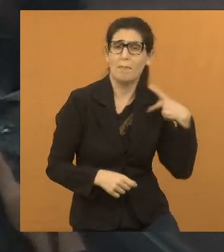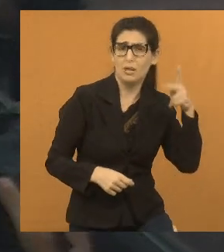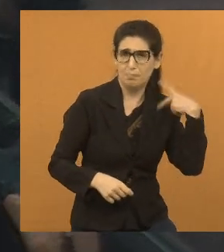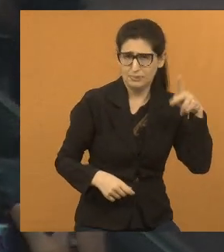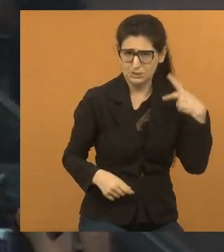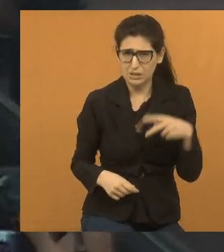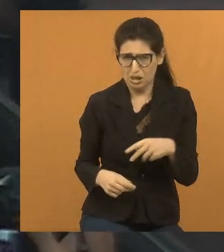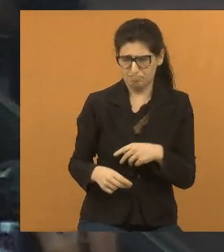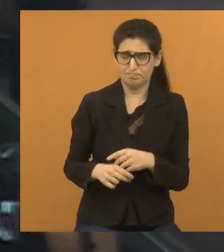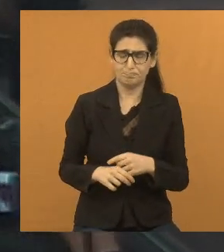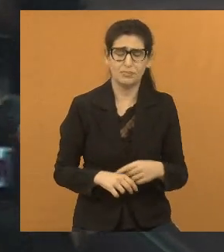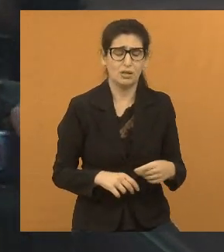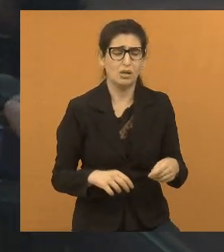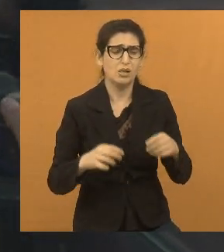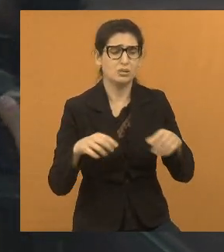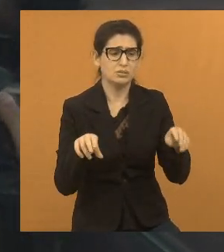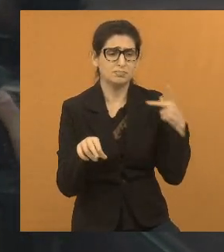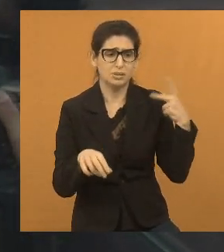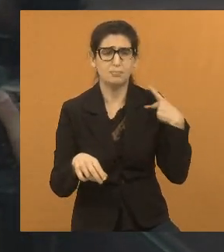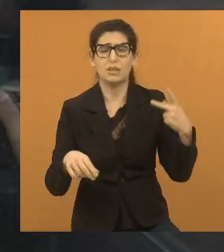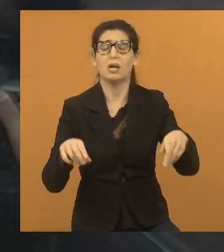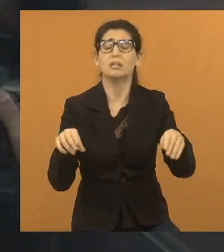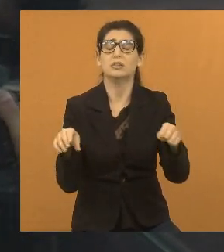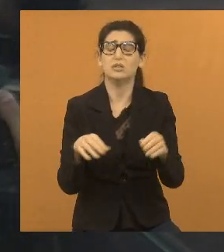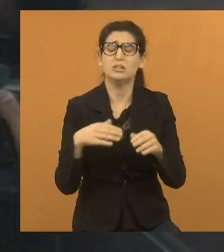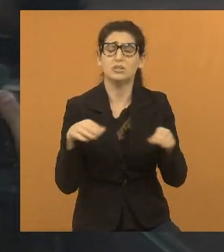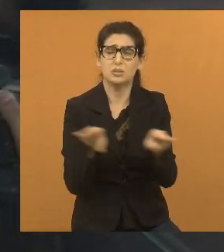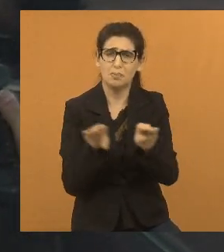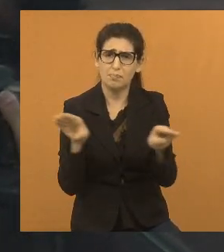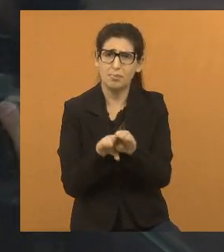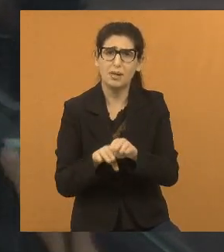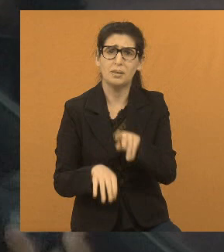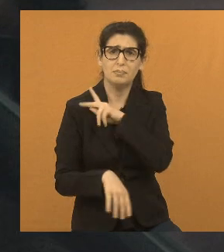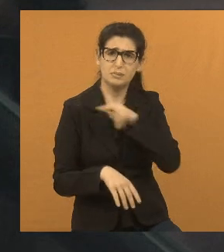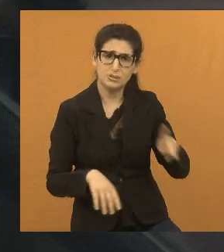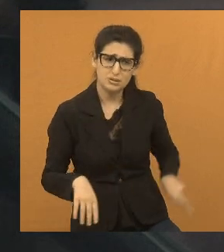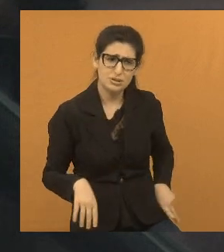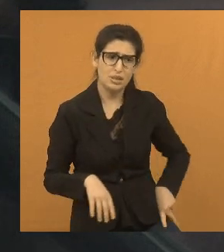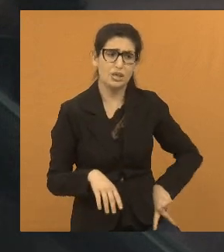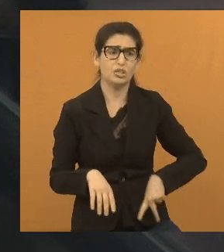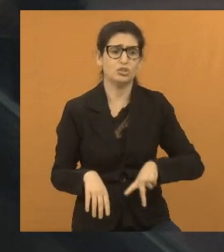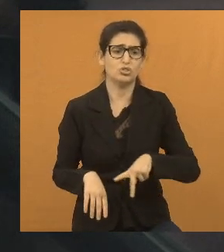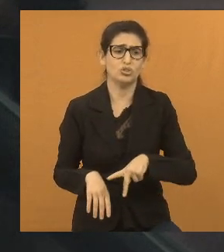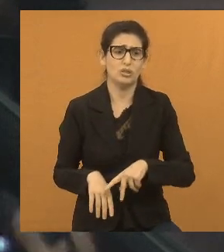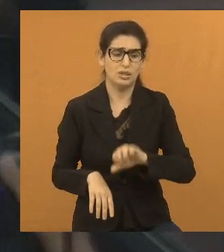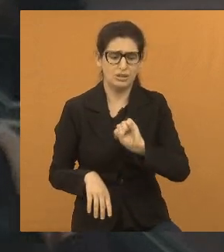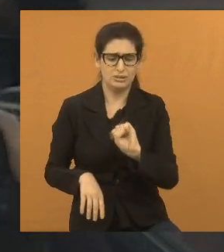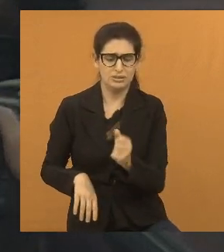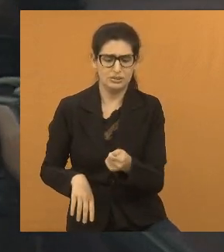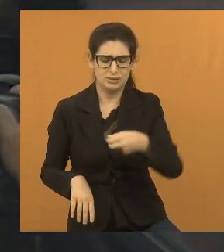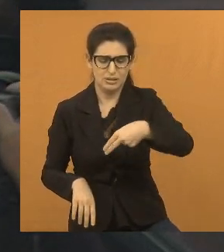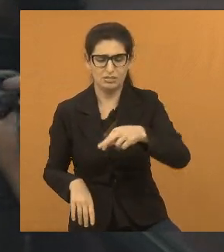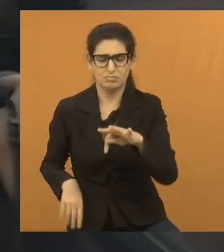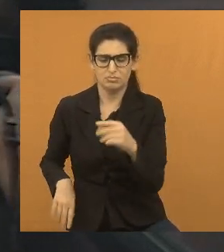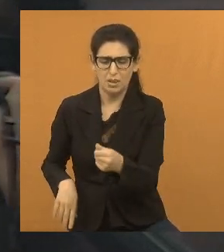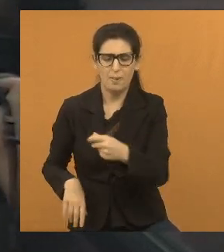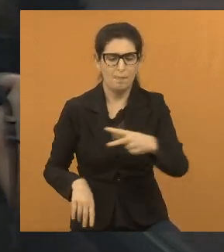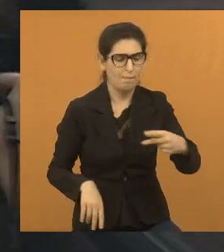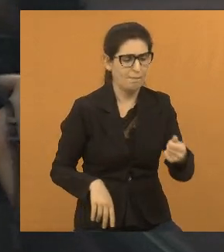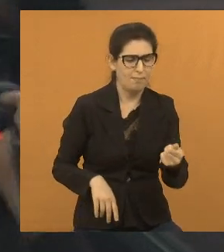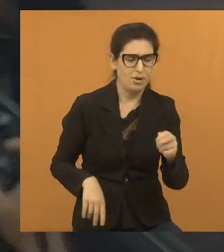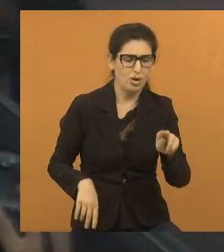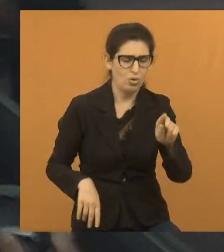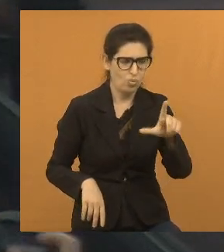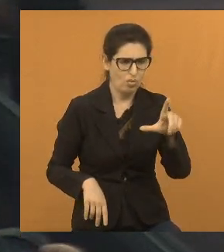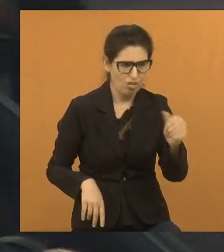presidente lá de Santa Paula e represento aquela região. Falando ali da Geraldo Scavone ali é uma bomba relógio